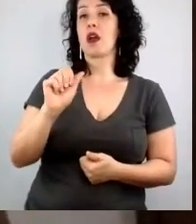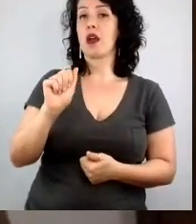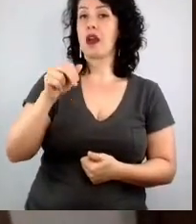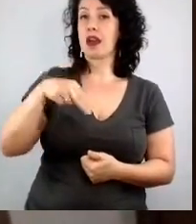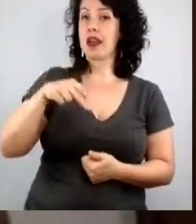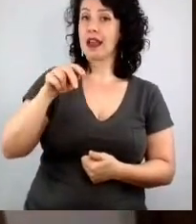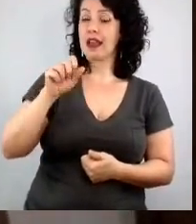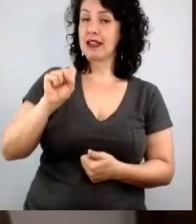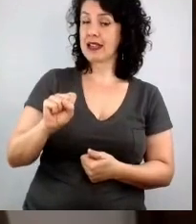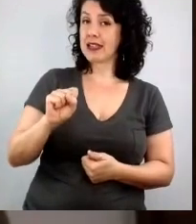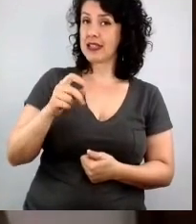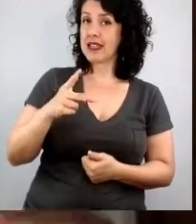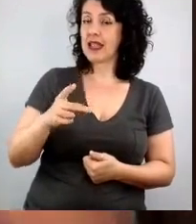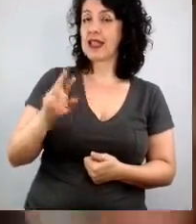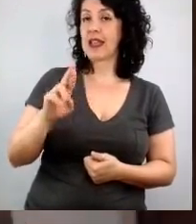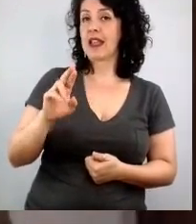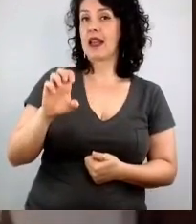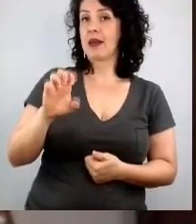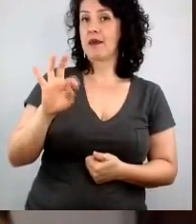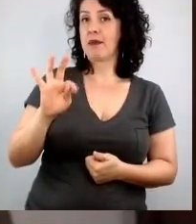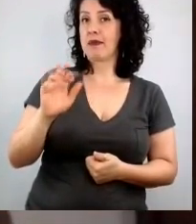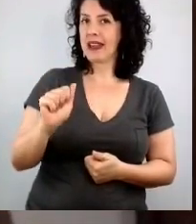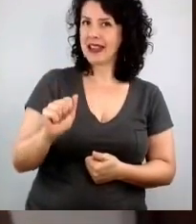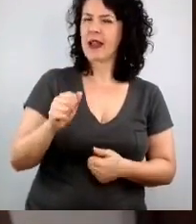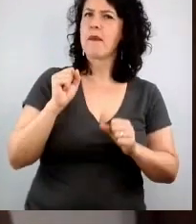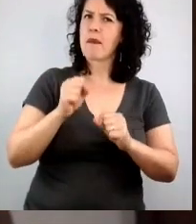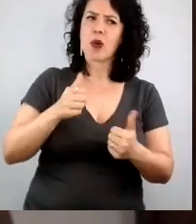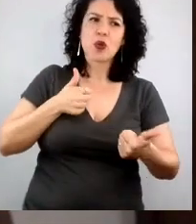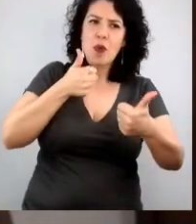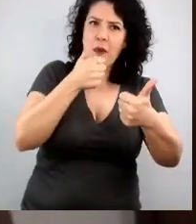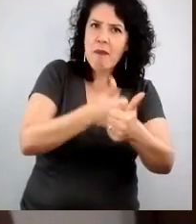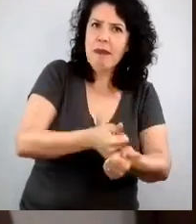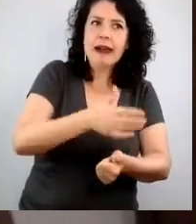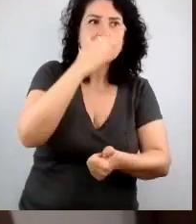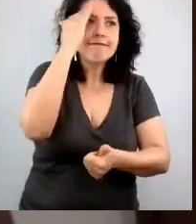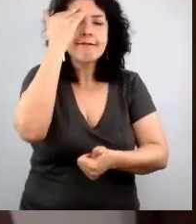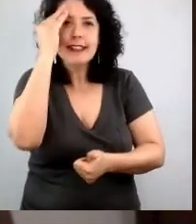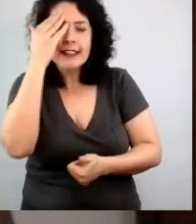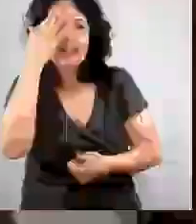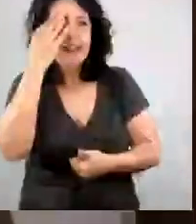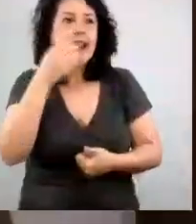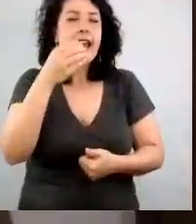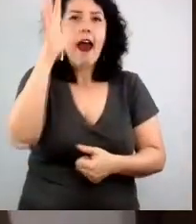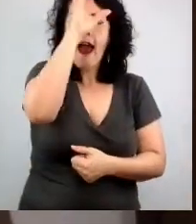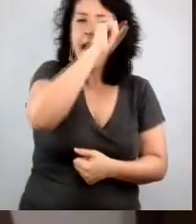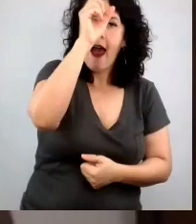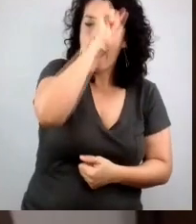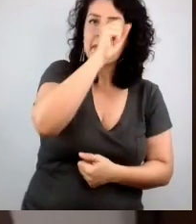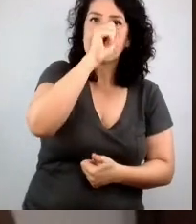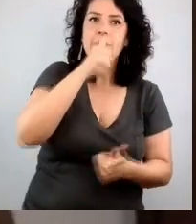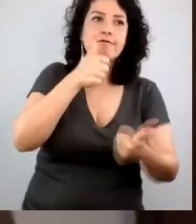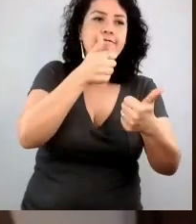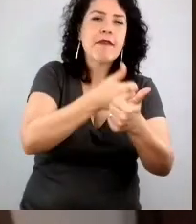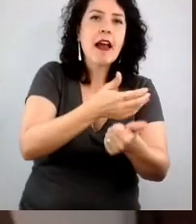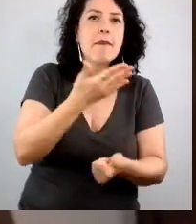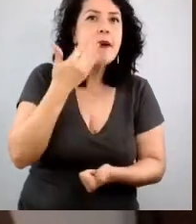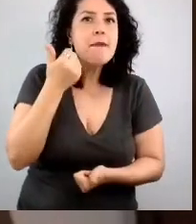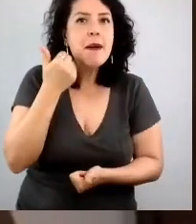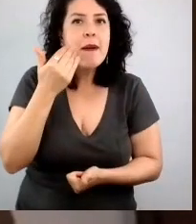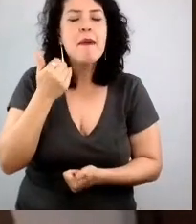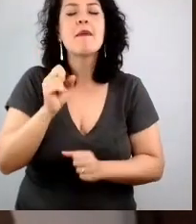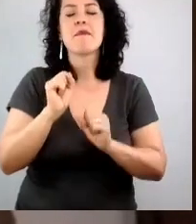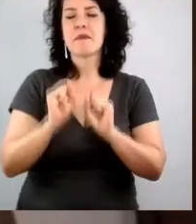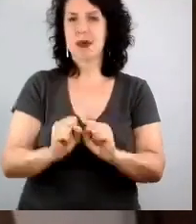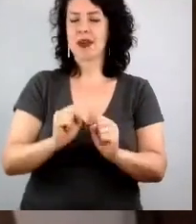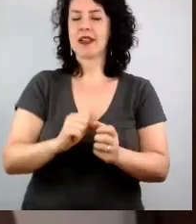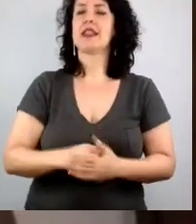com Giovana. É sempre importante a gente abrir os nossos horizontes para conhecer gente que tem o que dizer. E hoje nosso papo segue com ela,